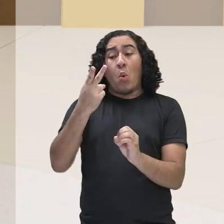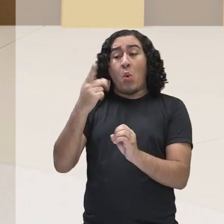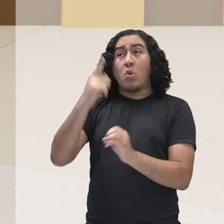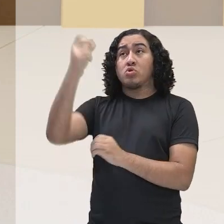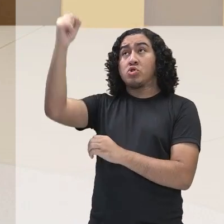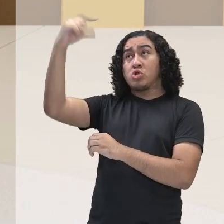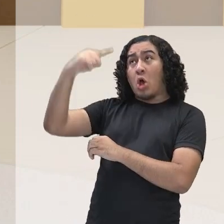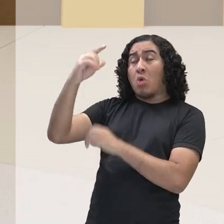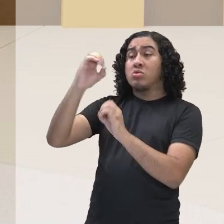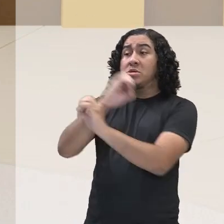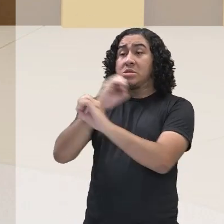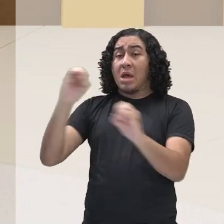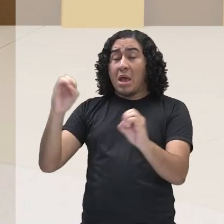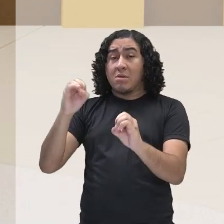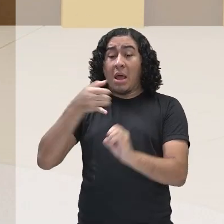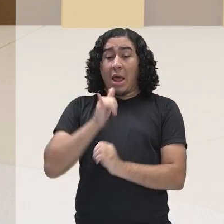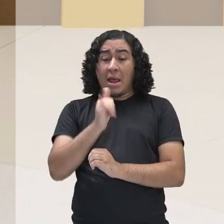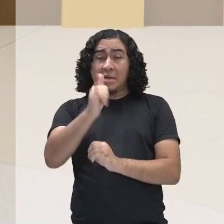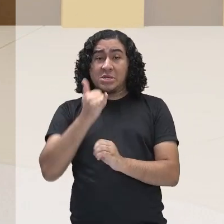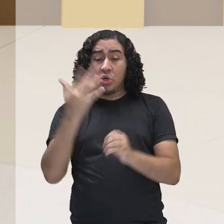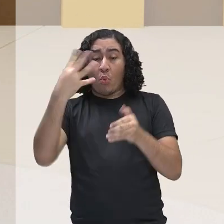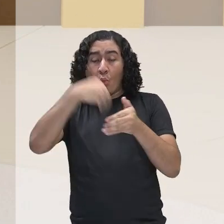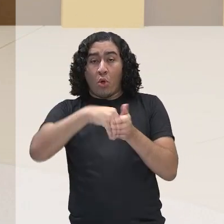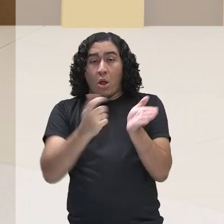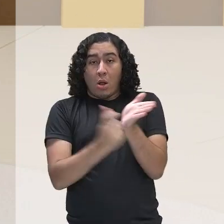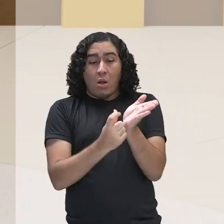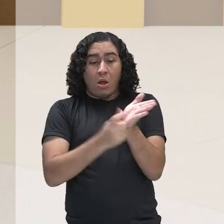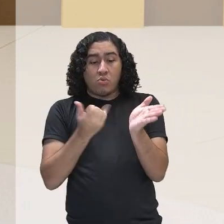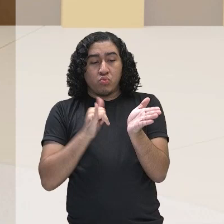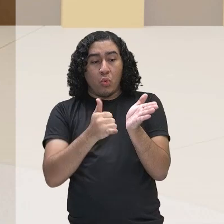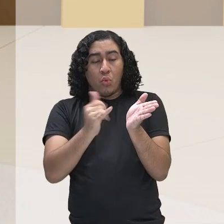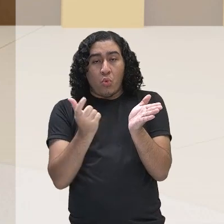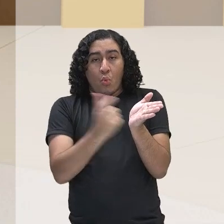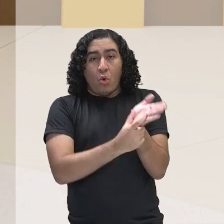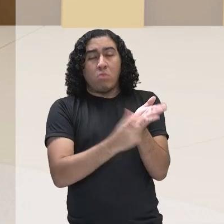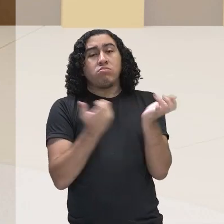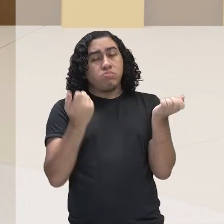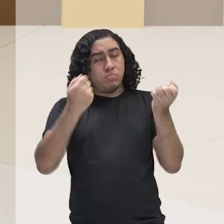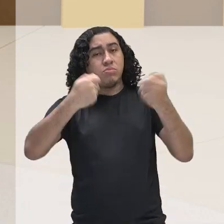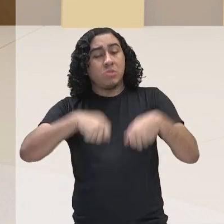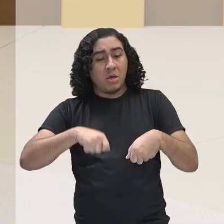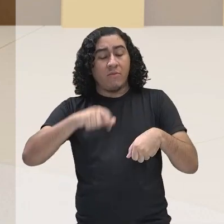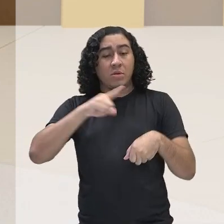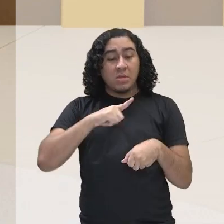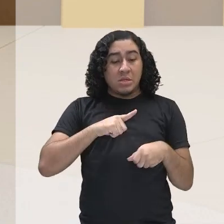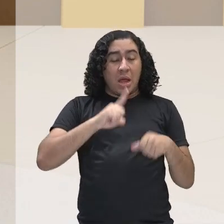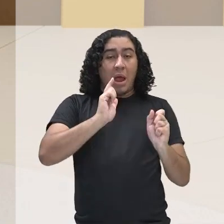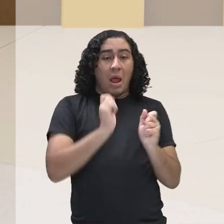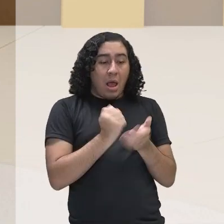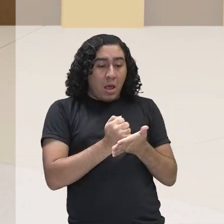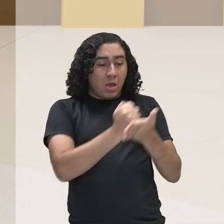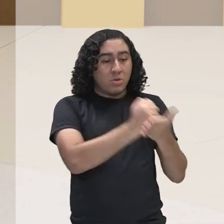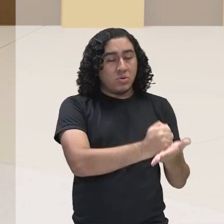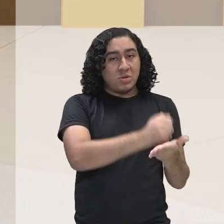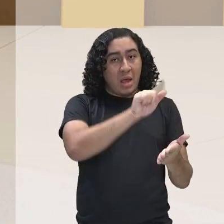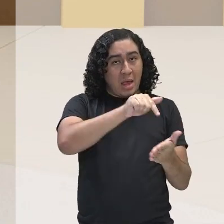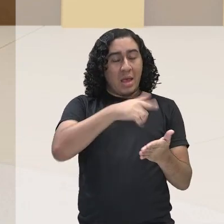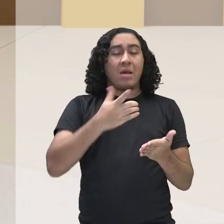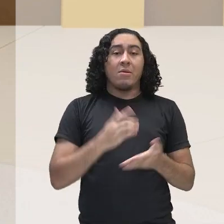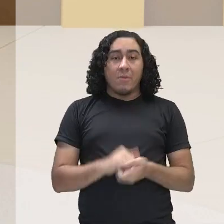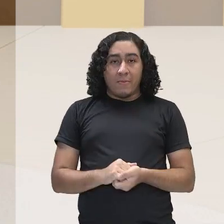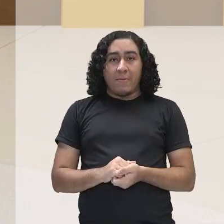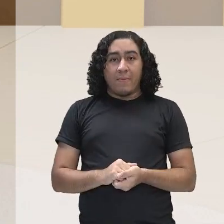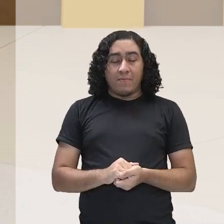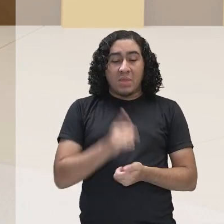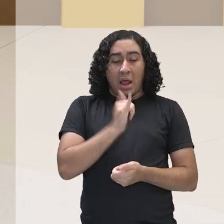sol, a energia armazenada é capaz de suprir aí a necessidade para esses dias, tá bom? E